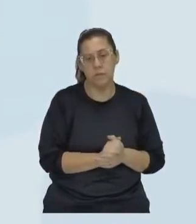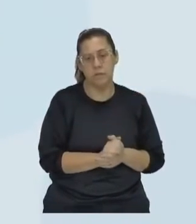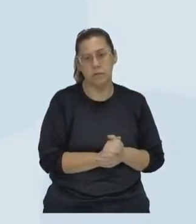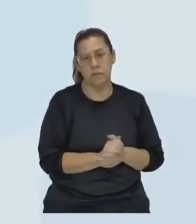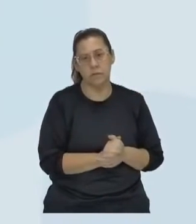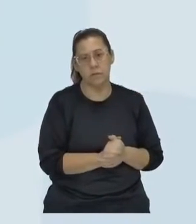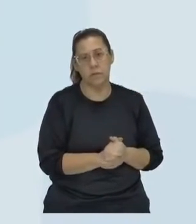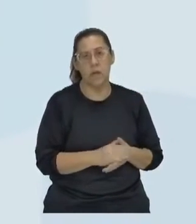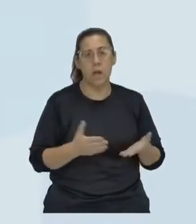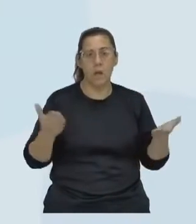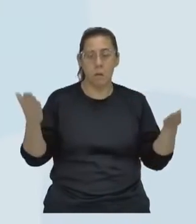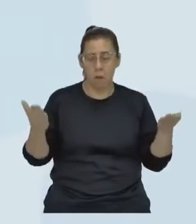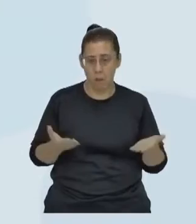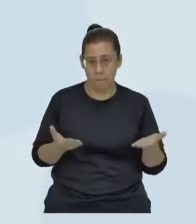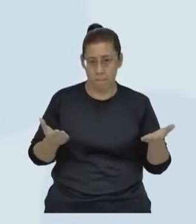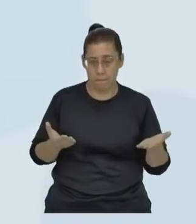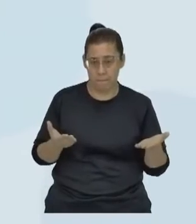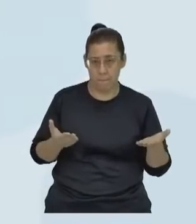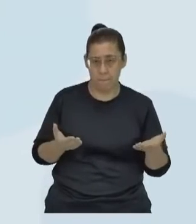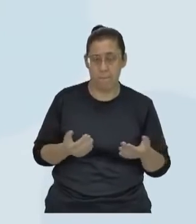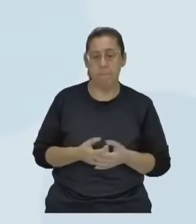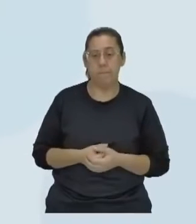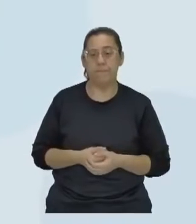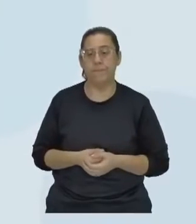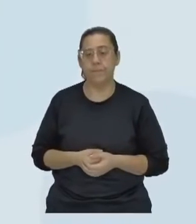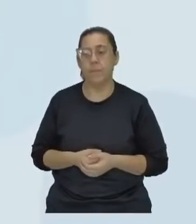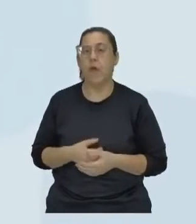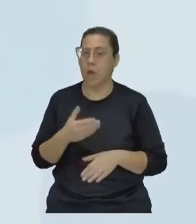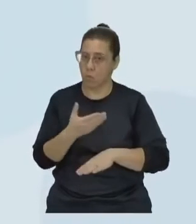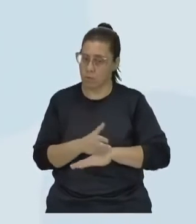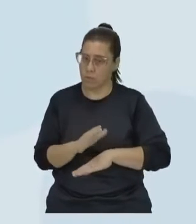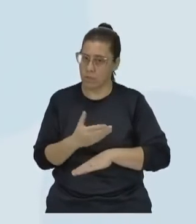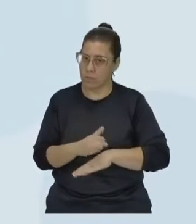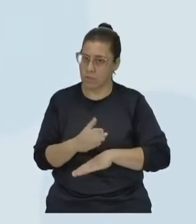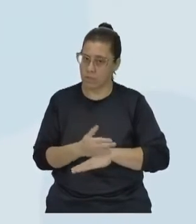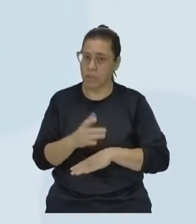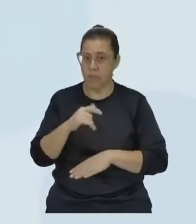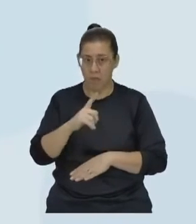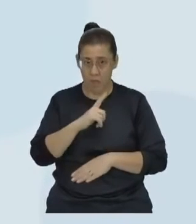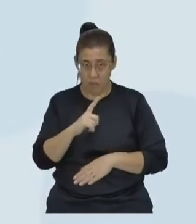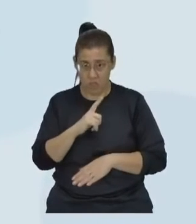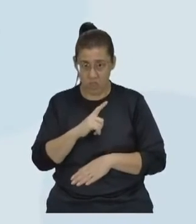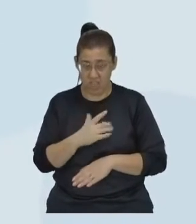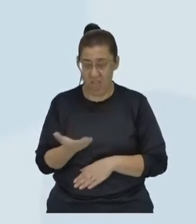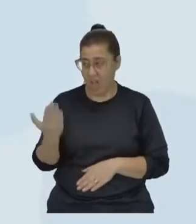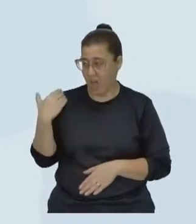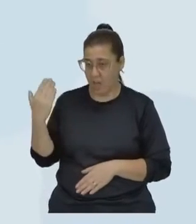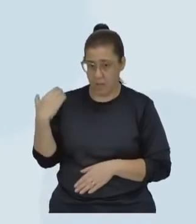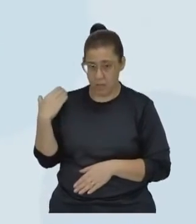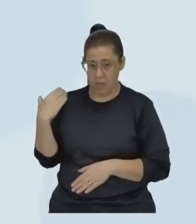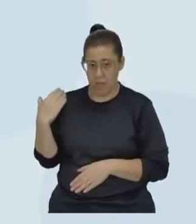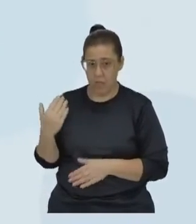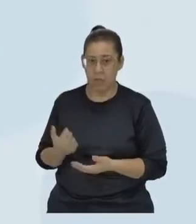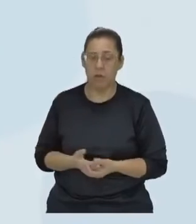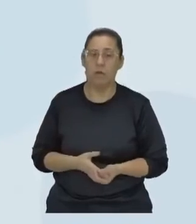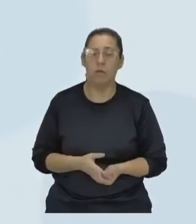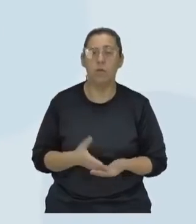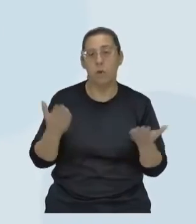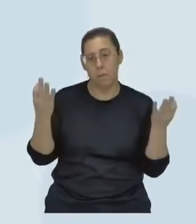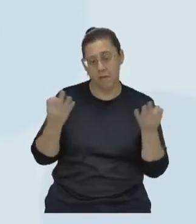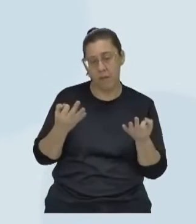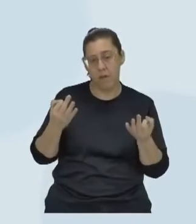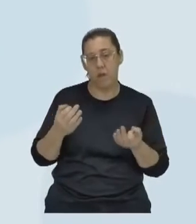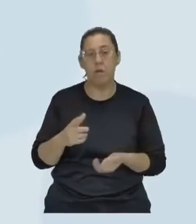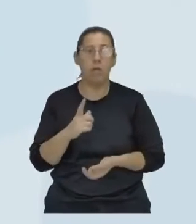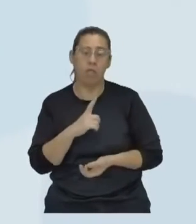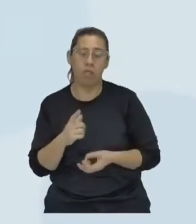para o pretérito perfeito, que estava no pretérito imperfeito. É um exercício, então se era tinha o ar, em vez de tinha, no perfeito vai